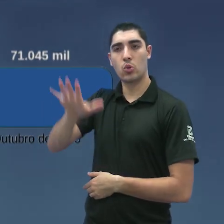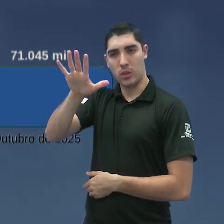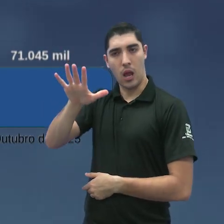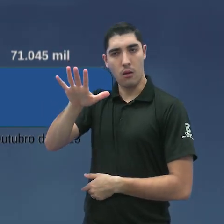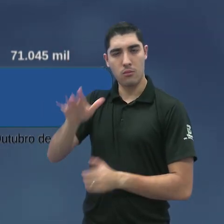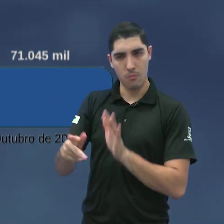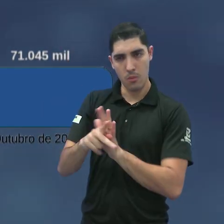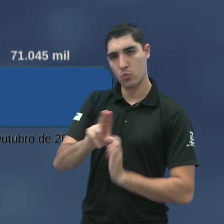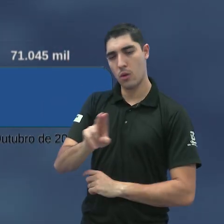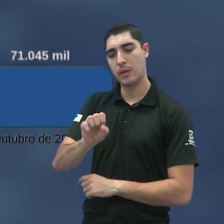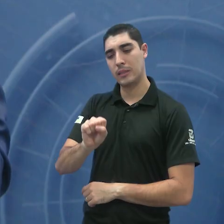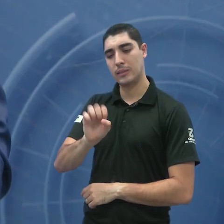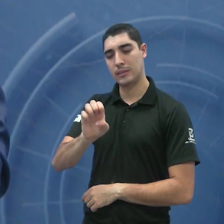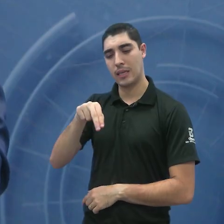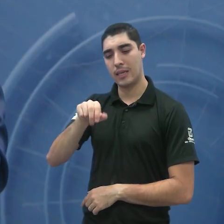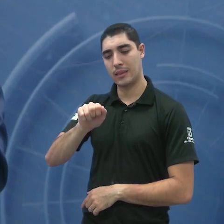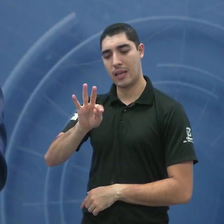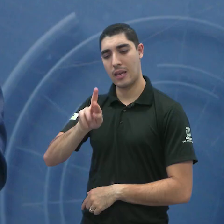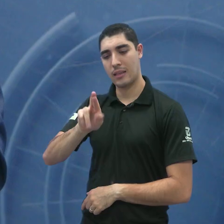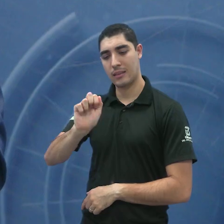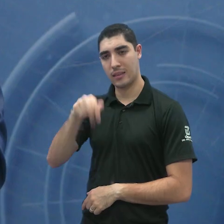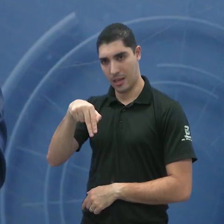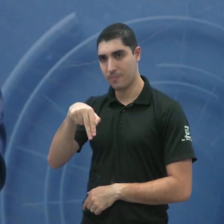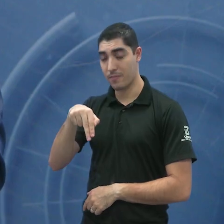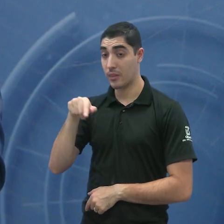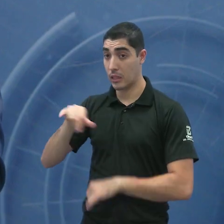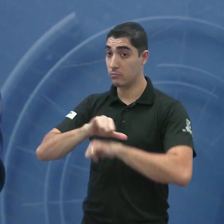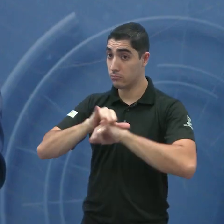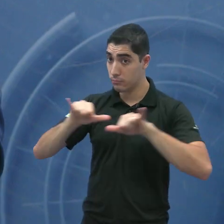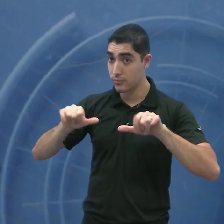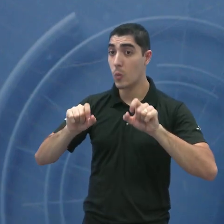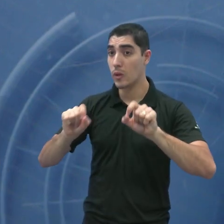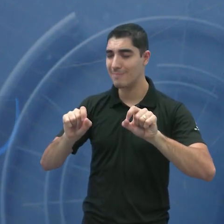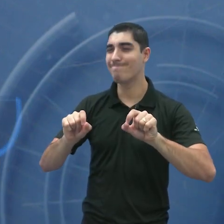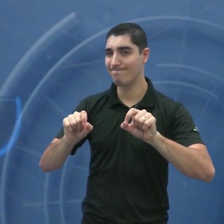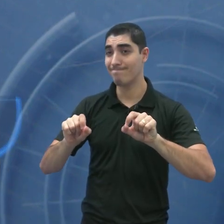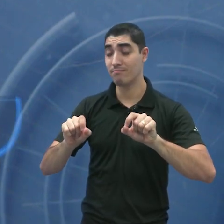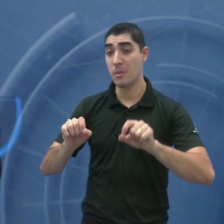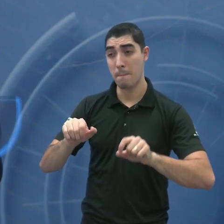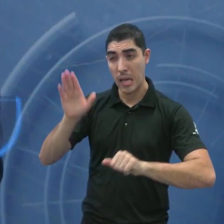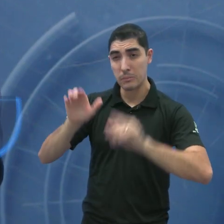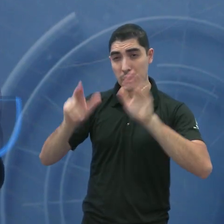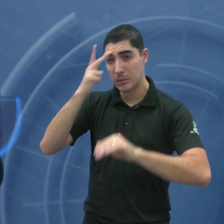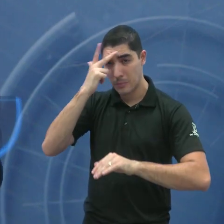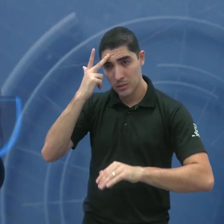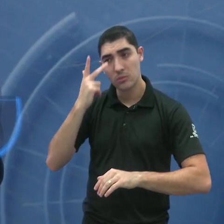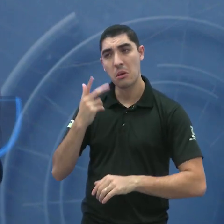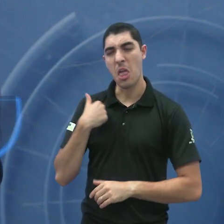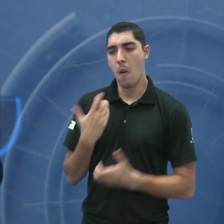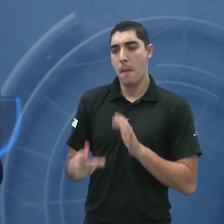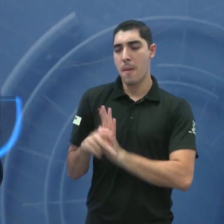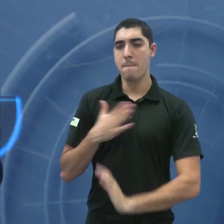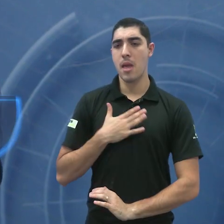A Senatran, e reforçam, né, a dependência cada vez maior no transporte individual